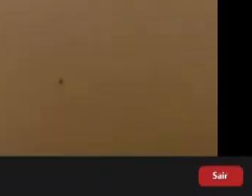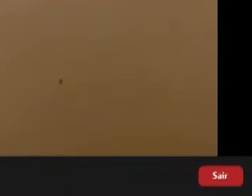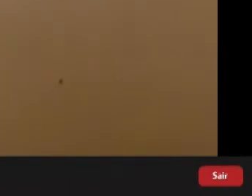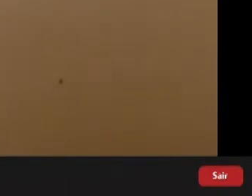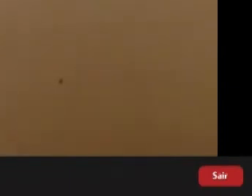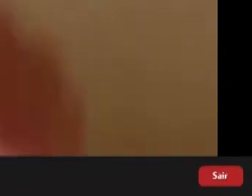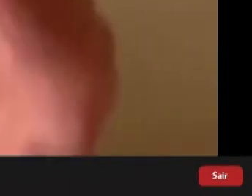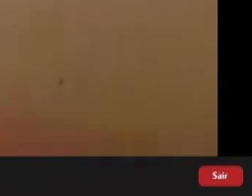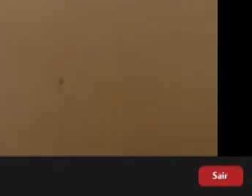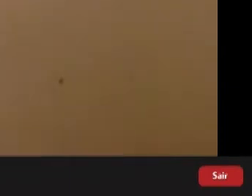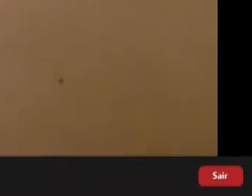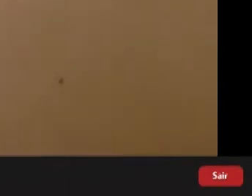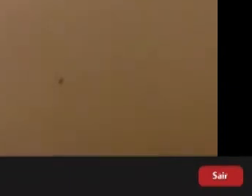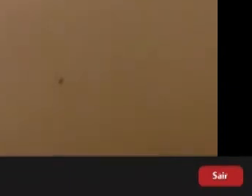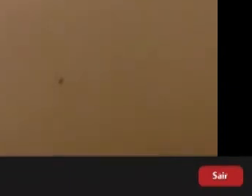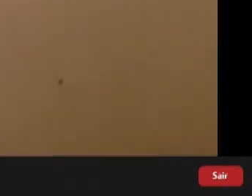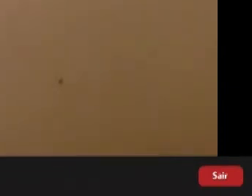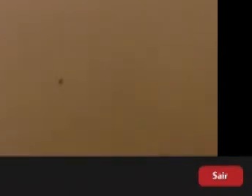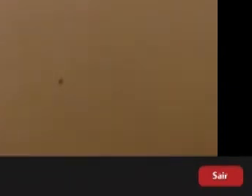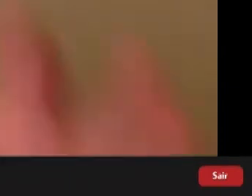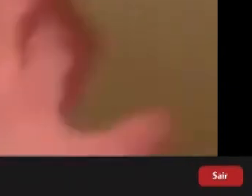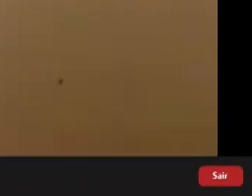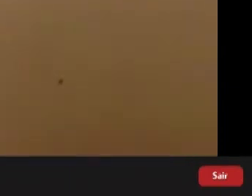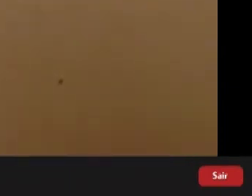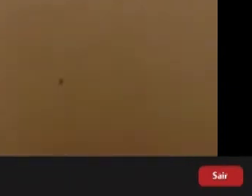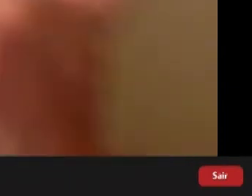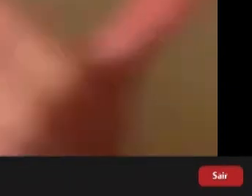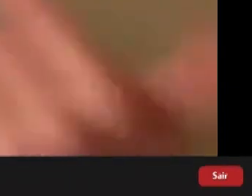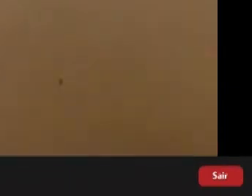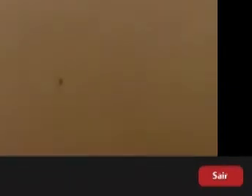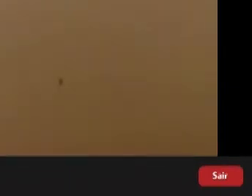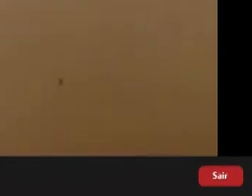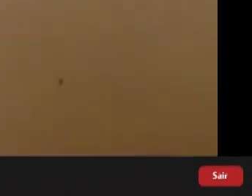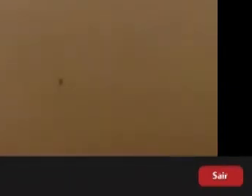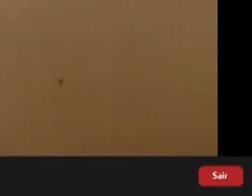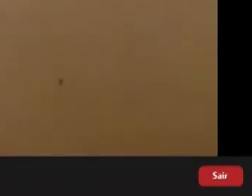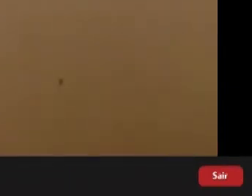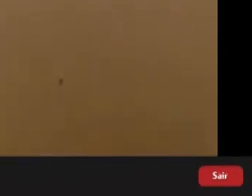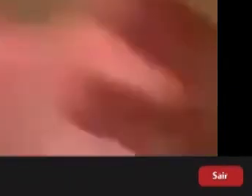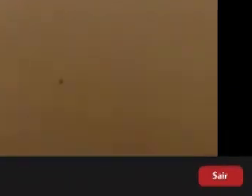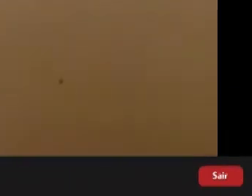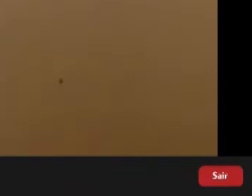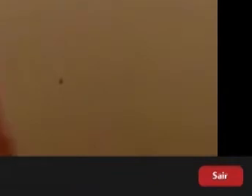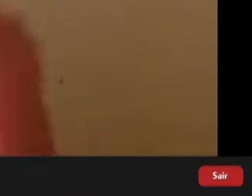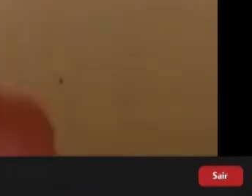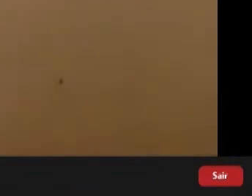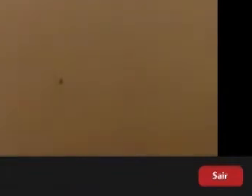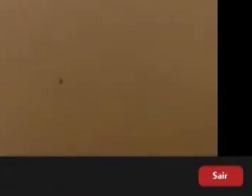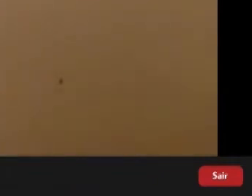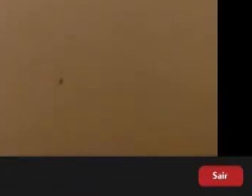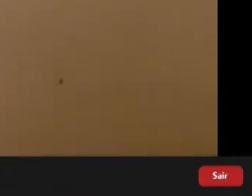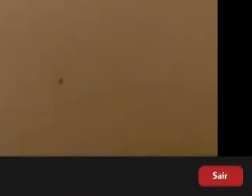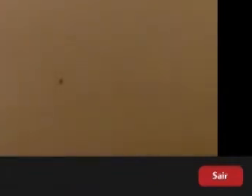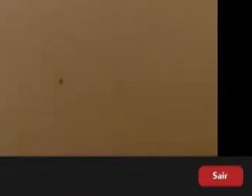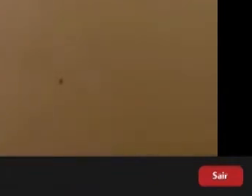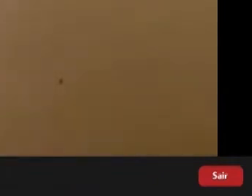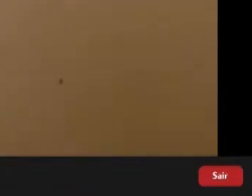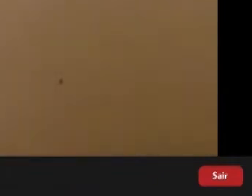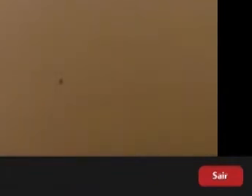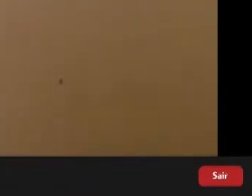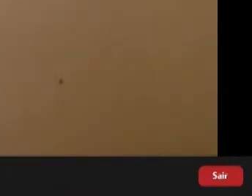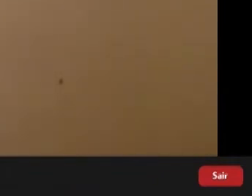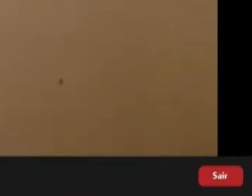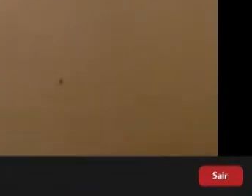jeito que não pese nas costas de ninguém ou que não atrapalhe demais a vida de ninguém? Estou falando do carnaval, mas isso serve